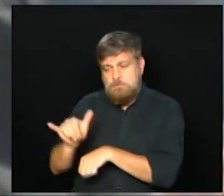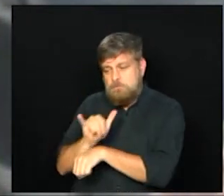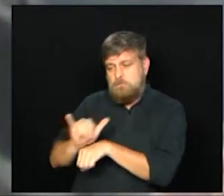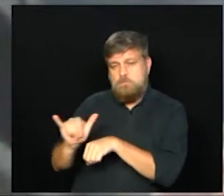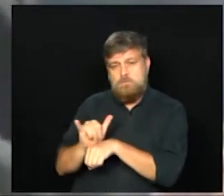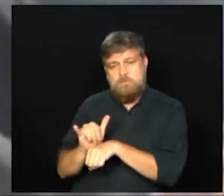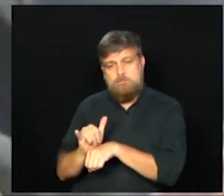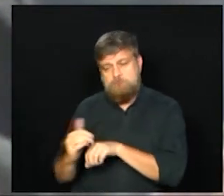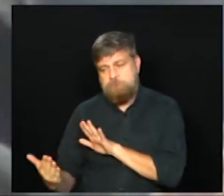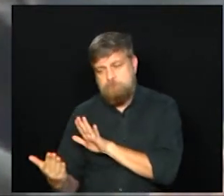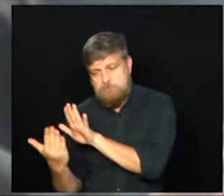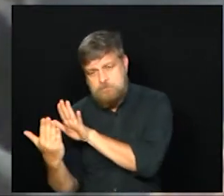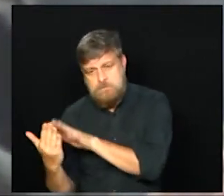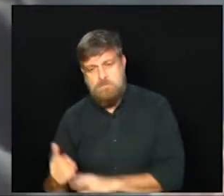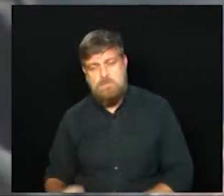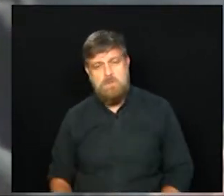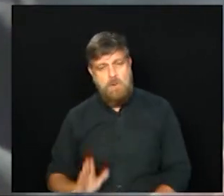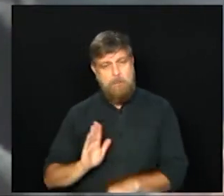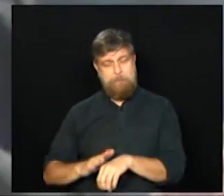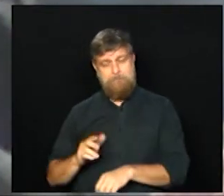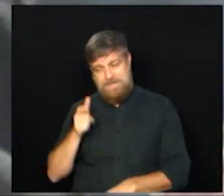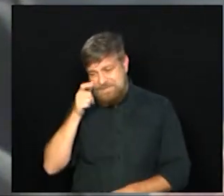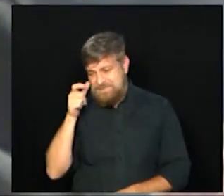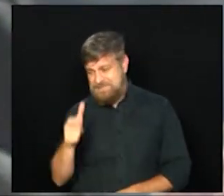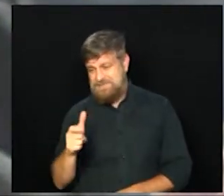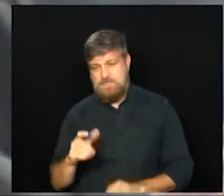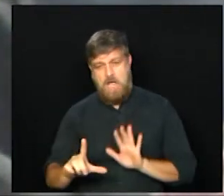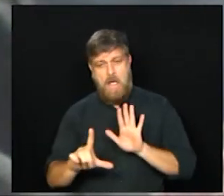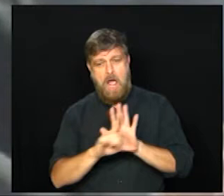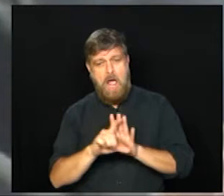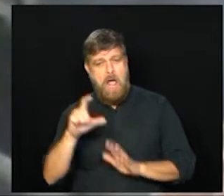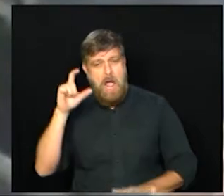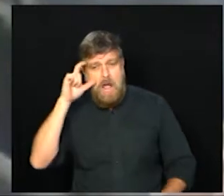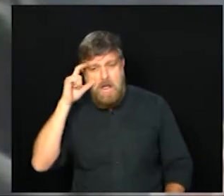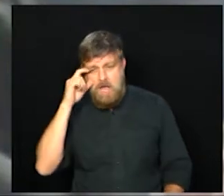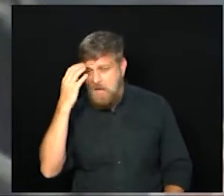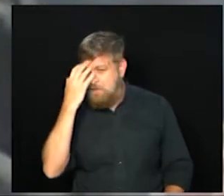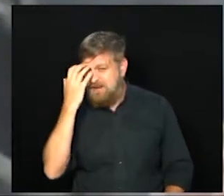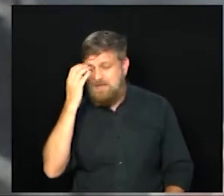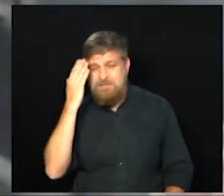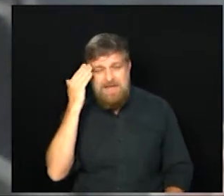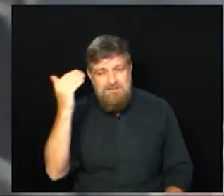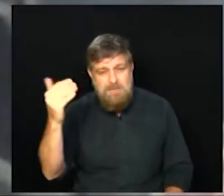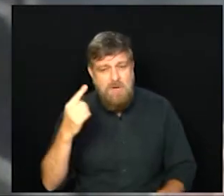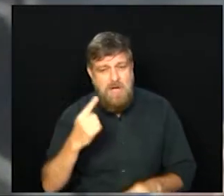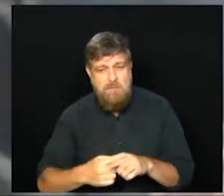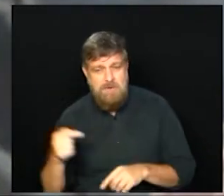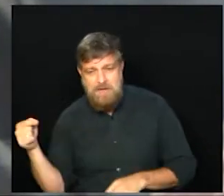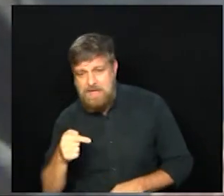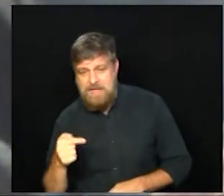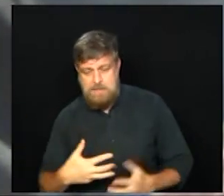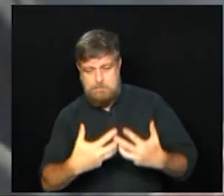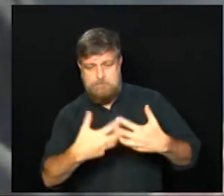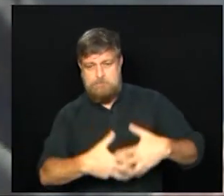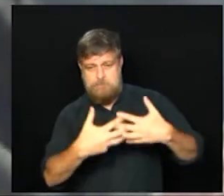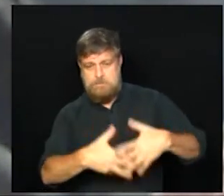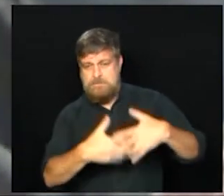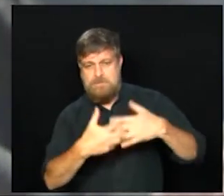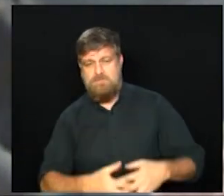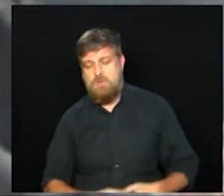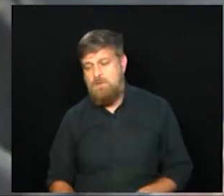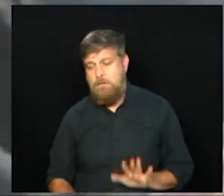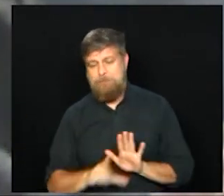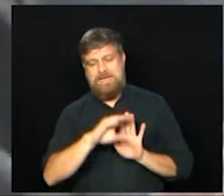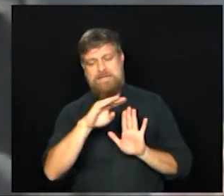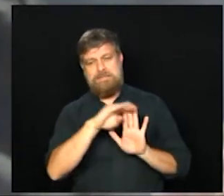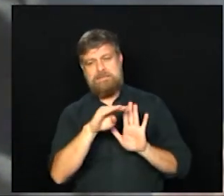proteção. E o que é mais interessante, o que faz a Lei Maria da Penha hoje ser tão conhecida, é que ela é um organismo vivo. Ela não é uma legislação que